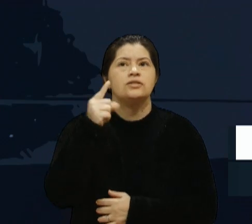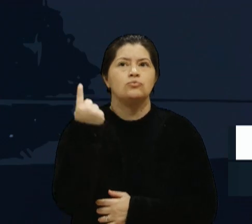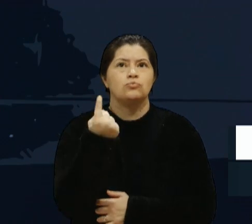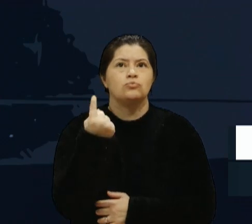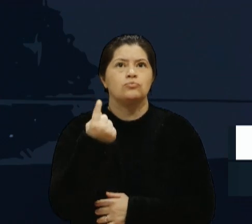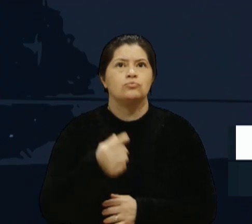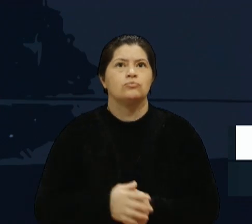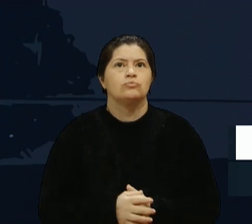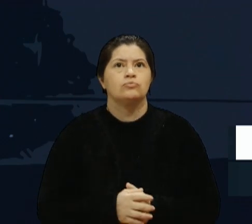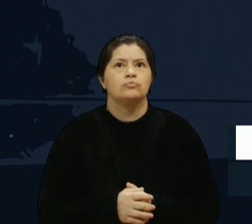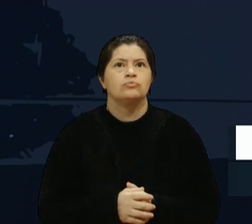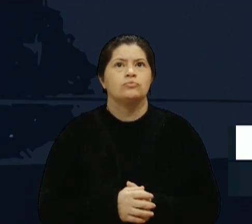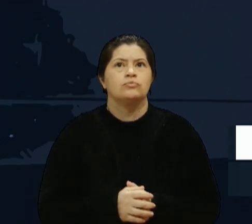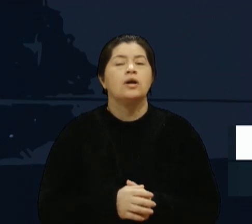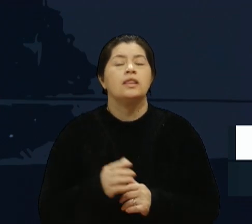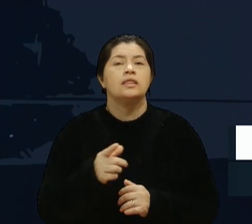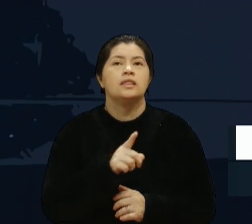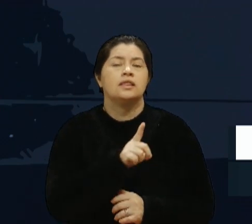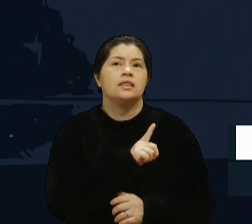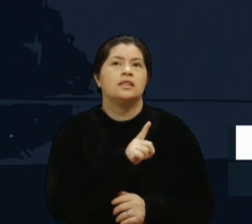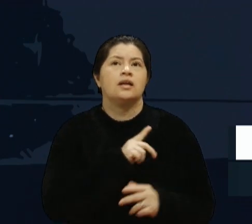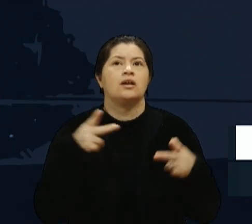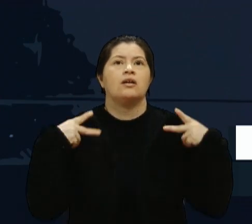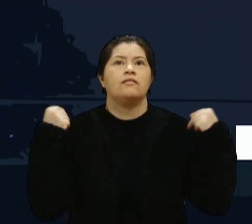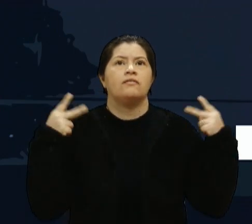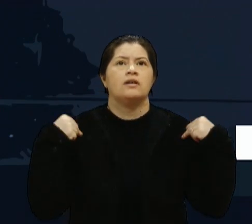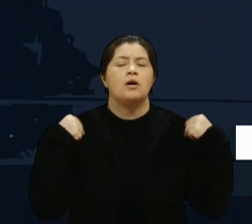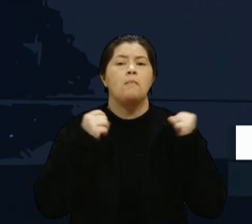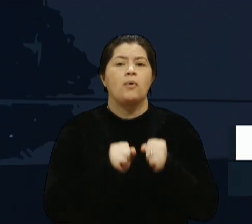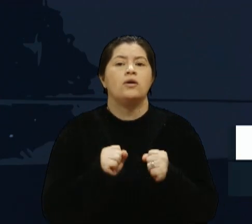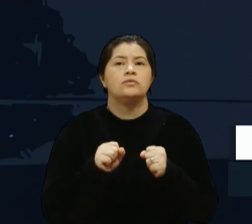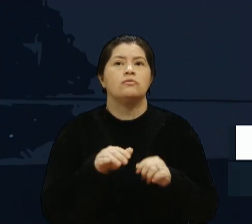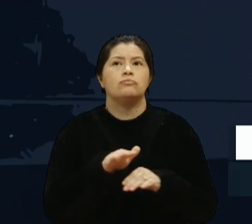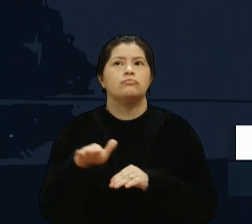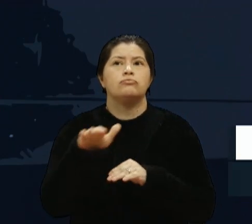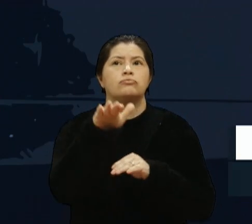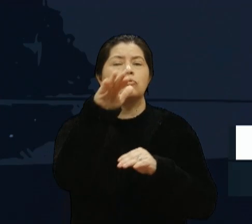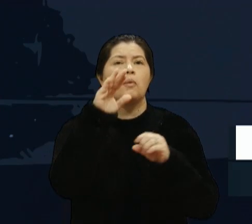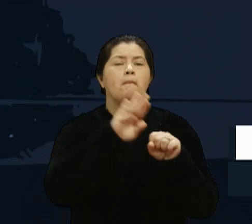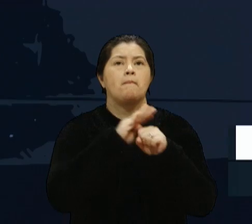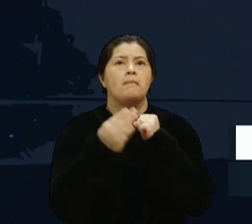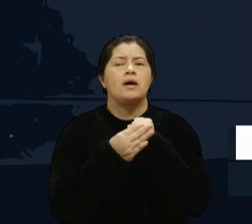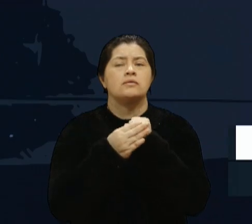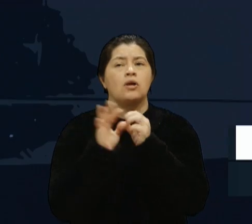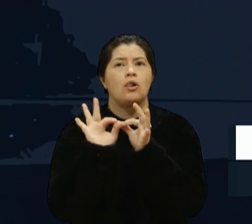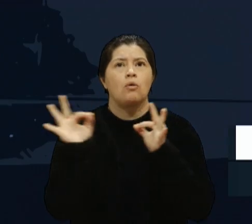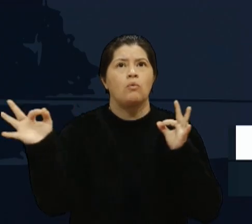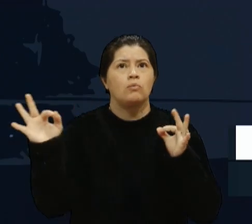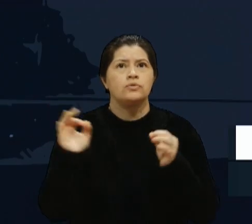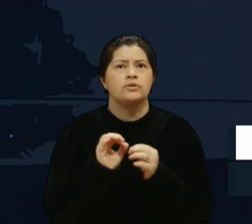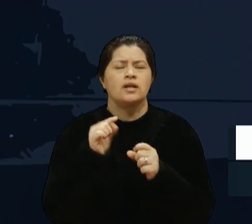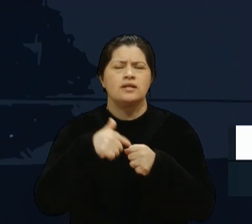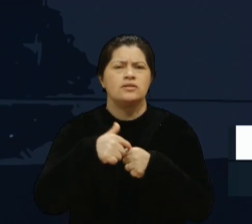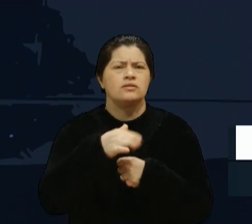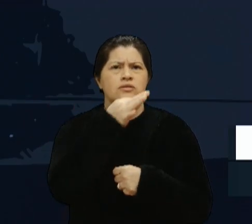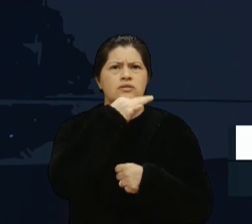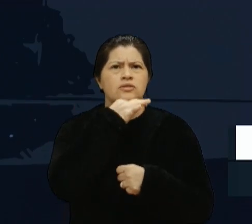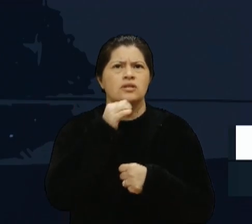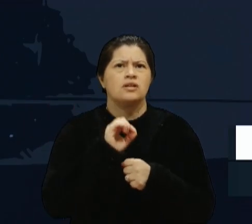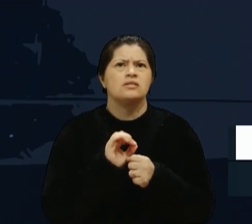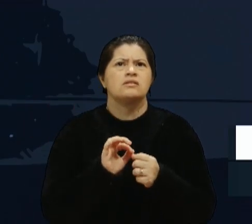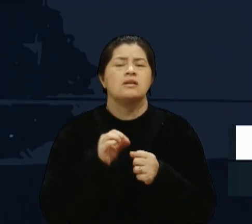nós temos uma van que pode percorrer os bairros mais afastados. Caxias é uma cidade aí